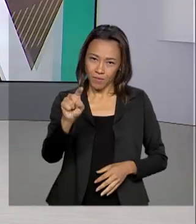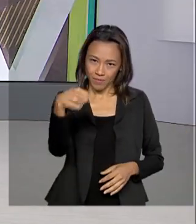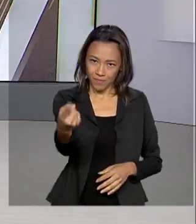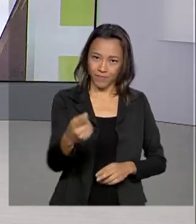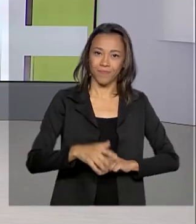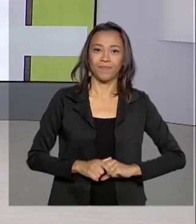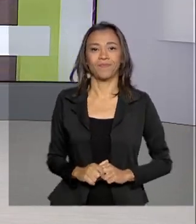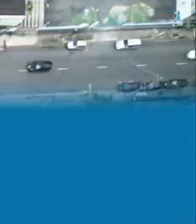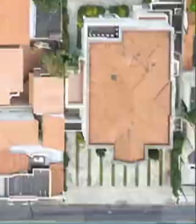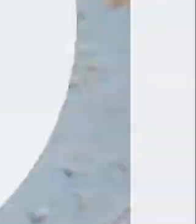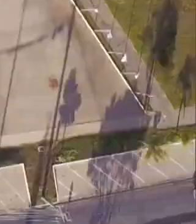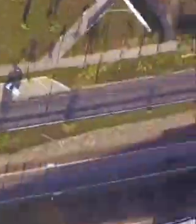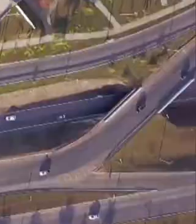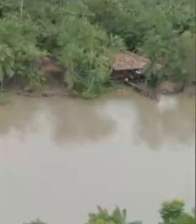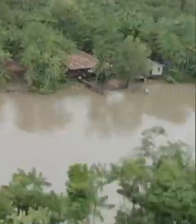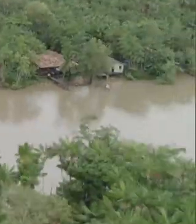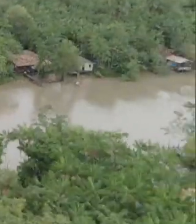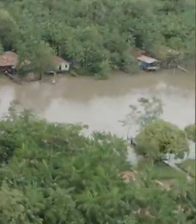lá